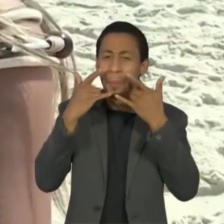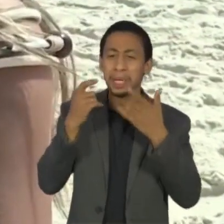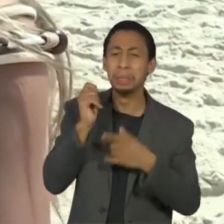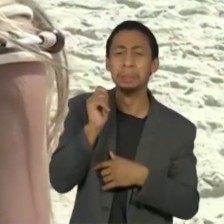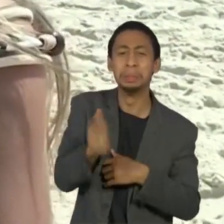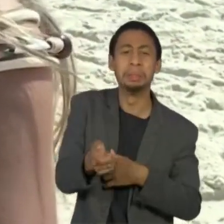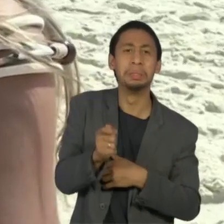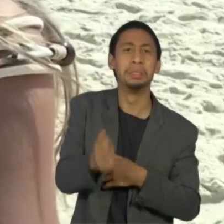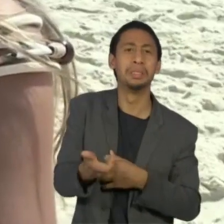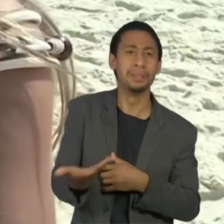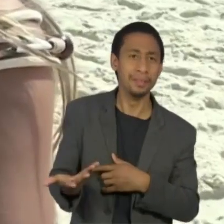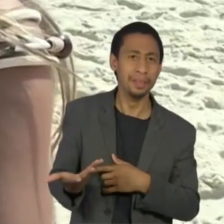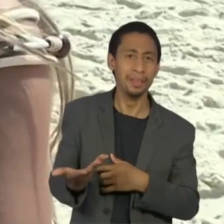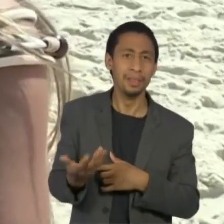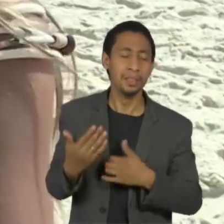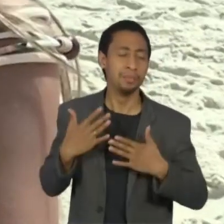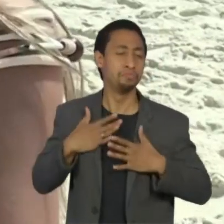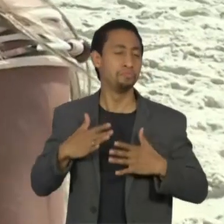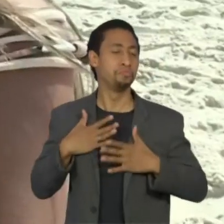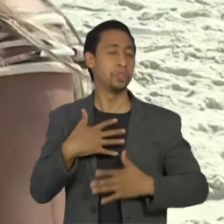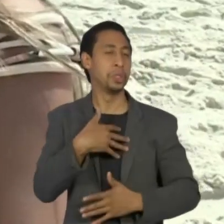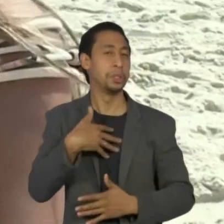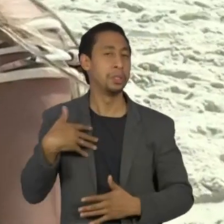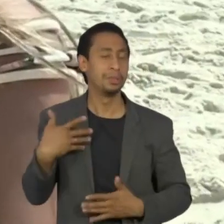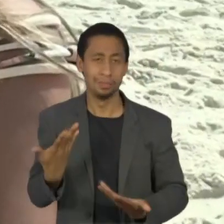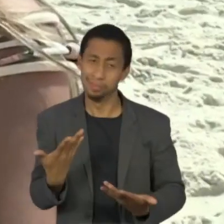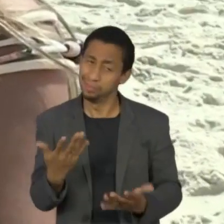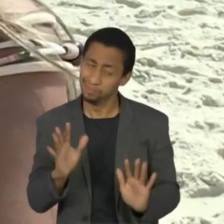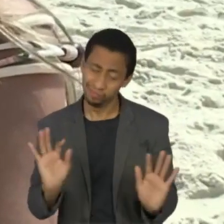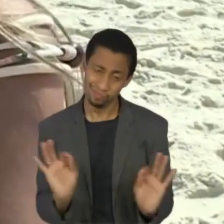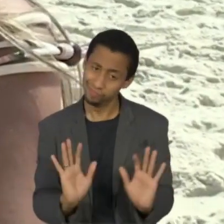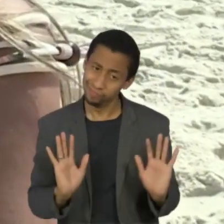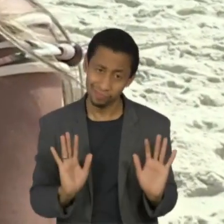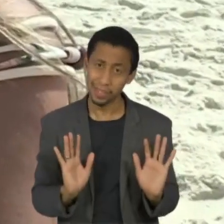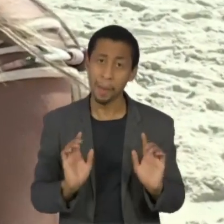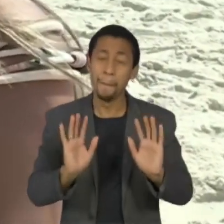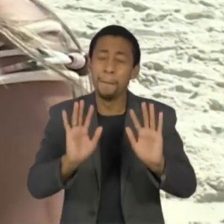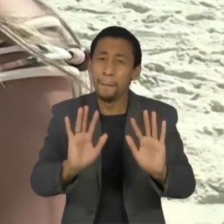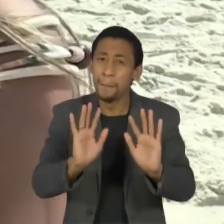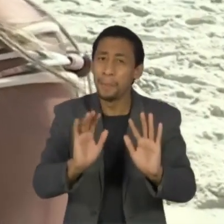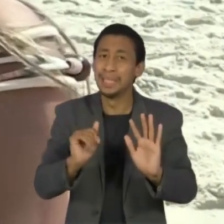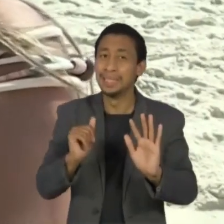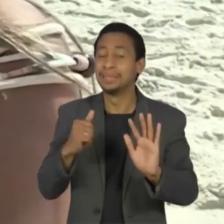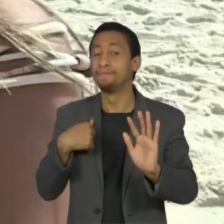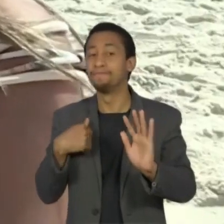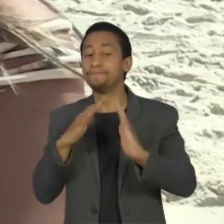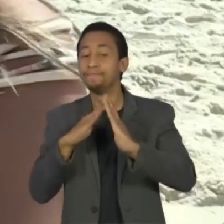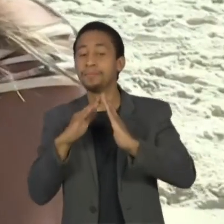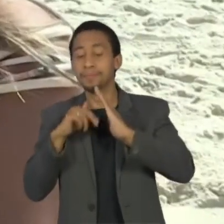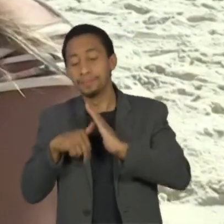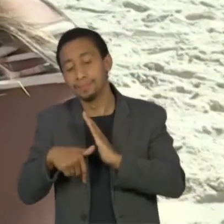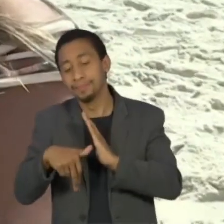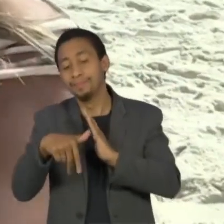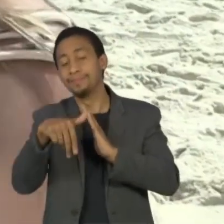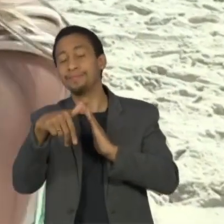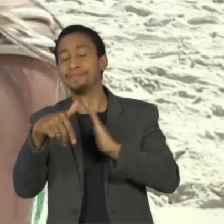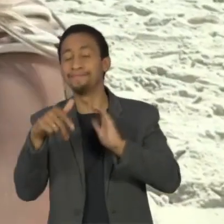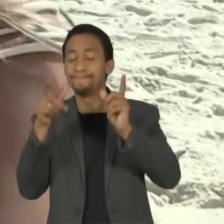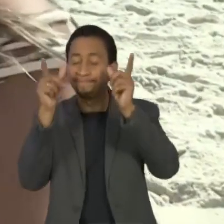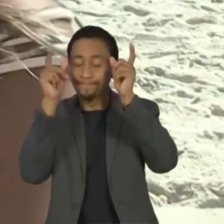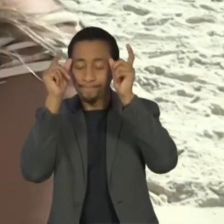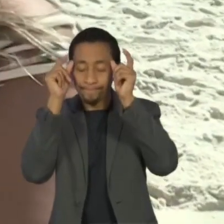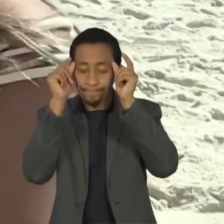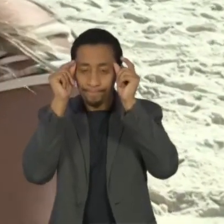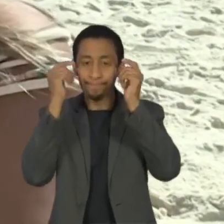redor. Tranquila, a gente não tá, né? Mas a gente sai um pouco para espairecer, trazer